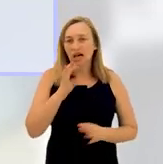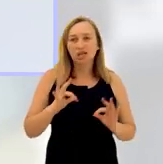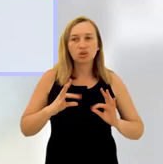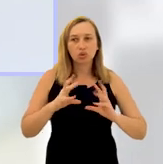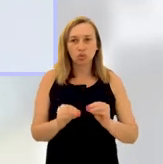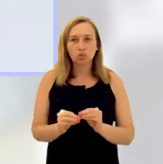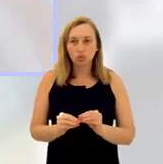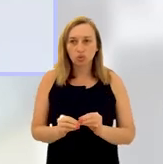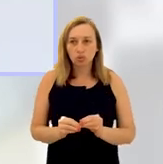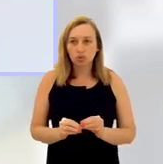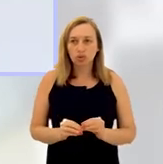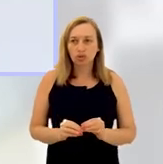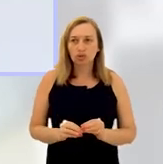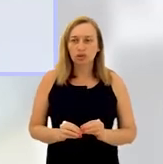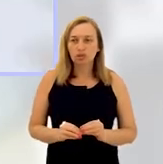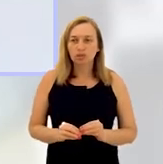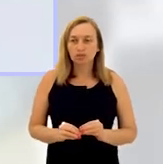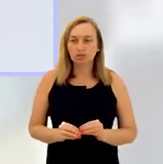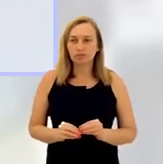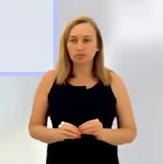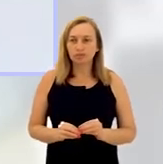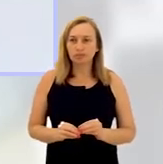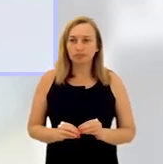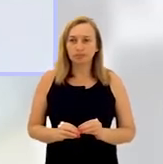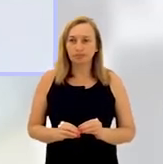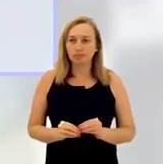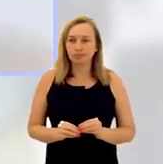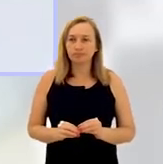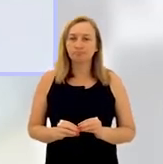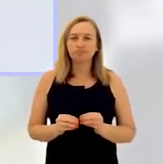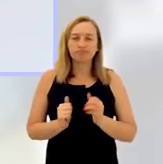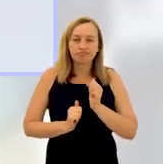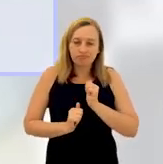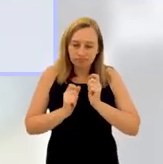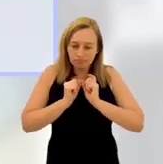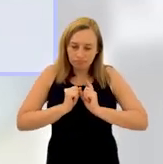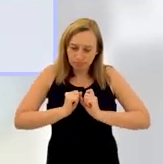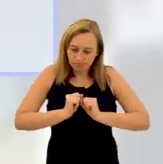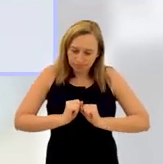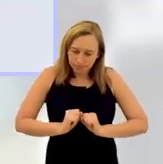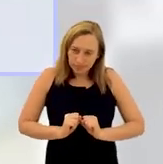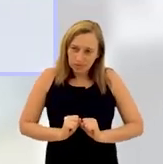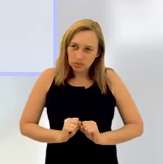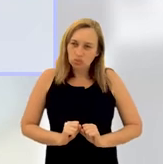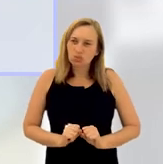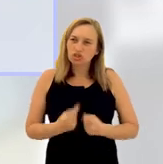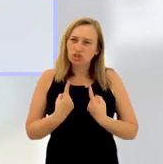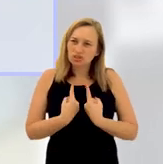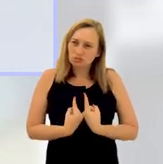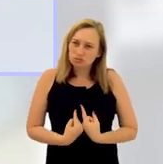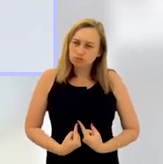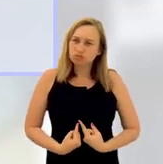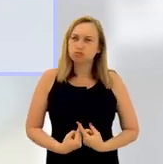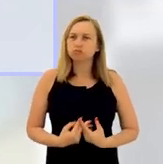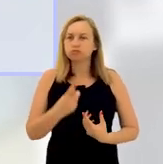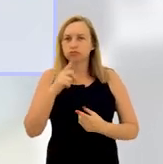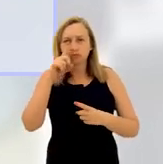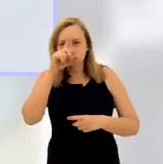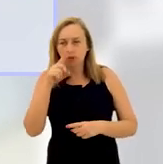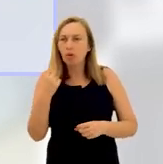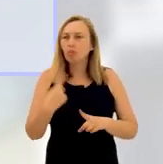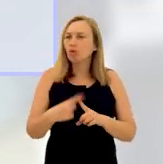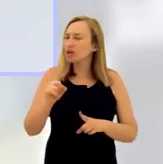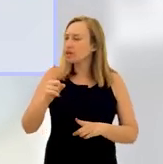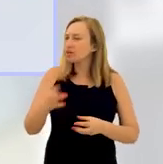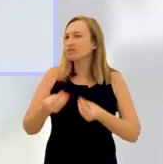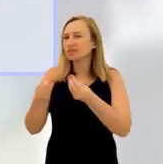narrando aquilo tudo, ela está no episódio de angústia, de risco, né? Então, por que